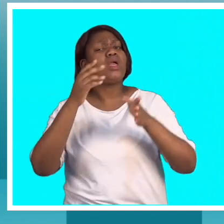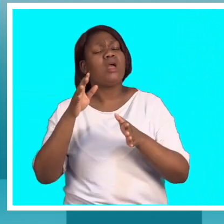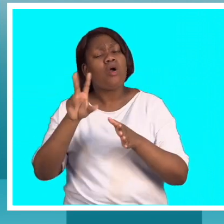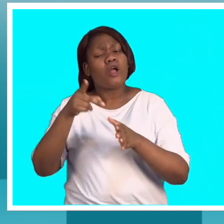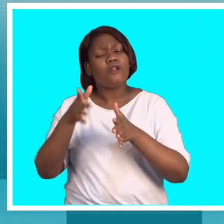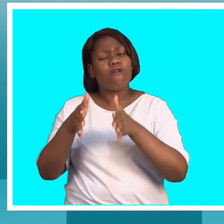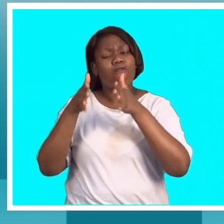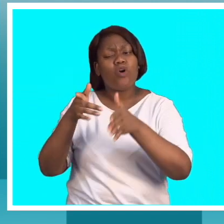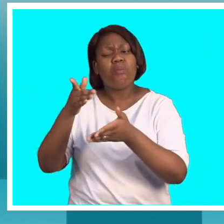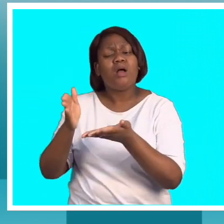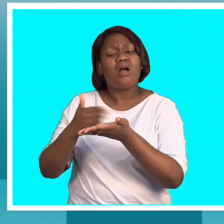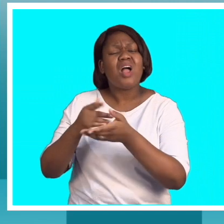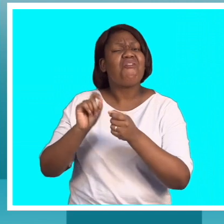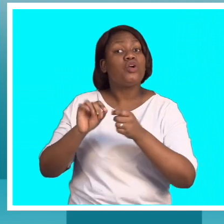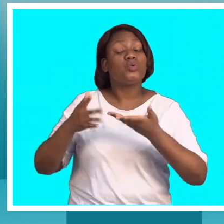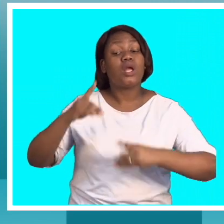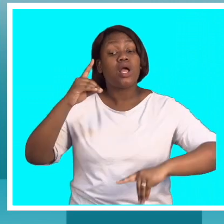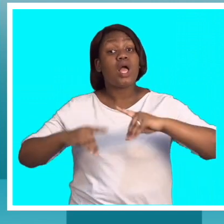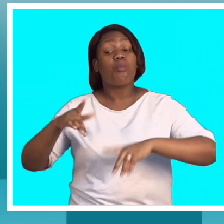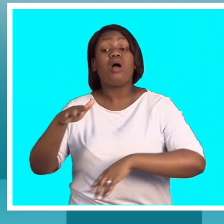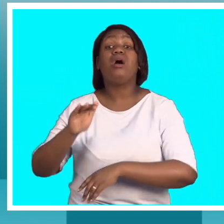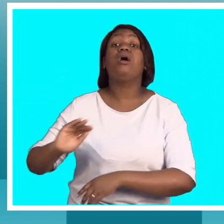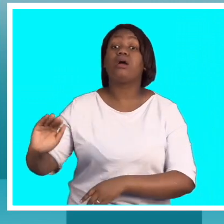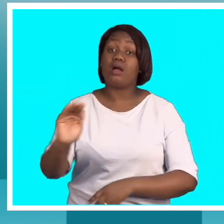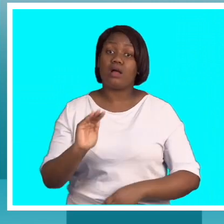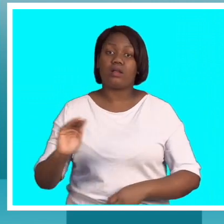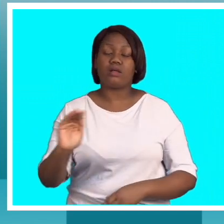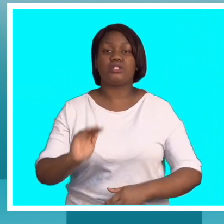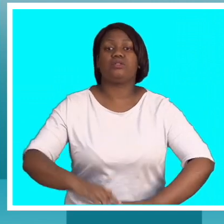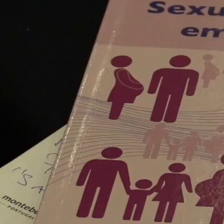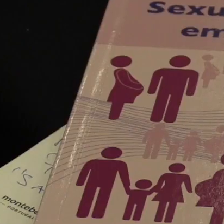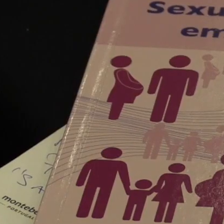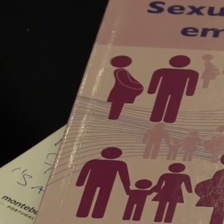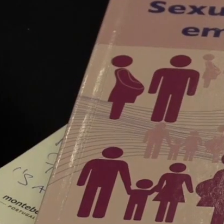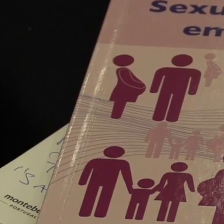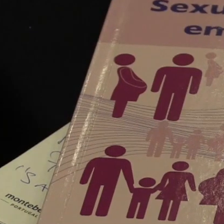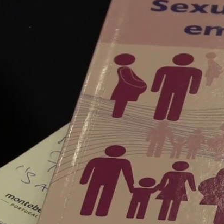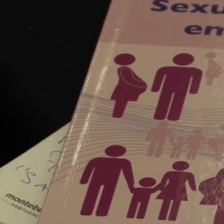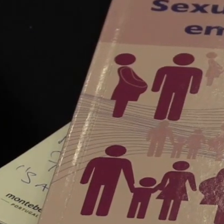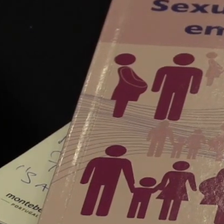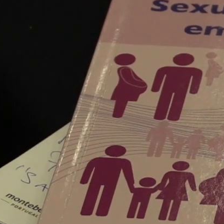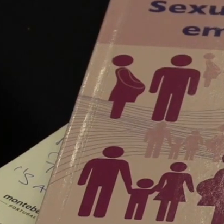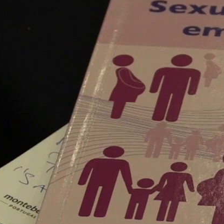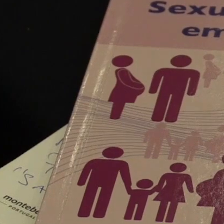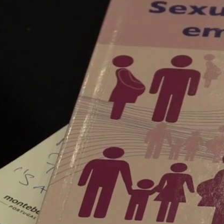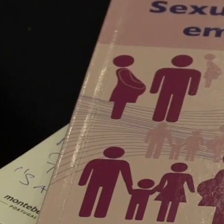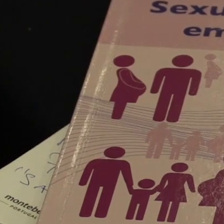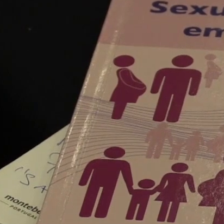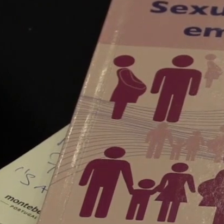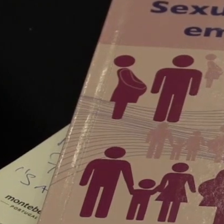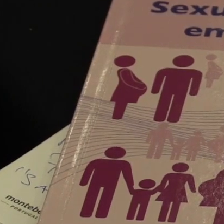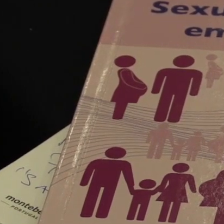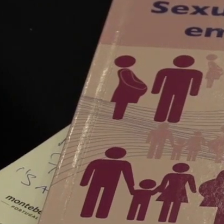saúde sexual e reprodutiva em Moçambique. Entre vários objetivos, o livro procura evidenciar as boas